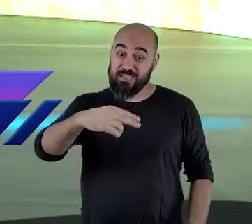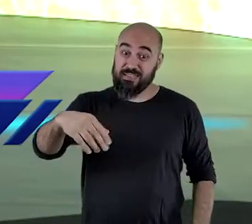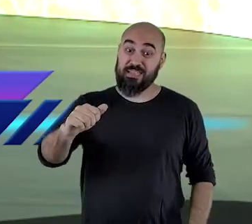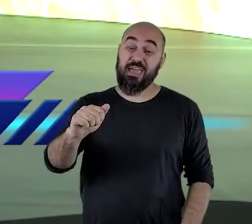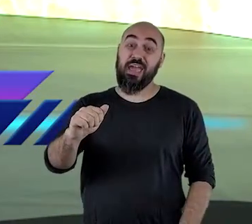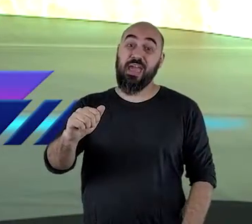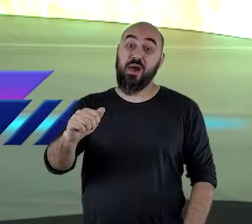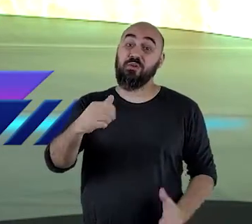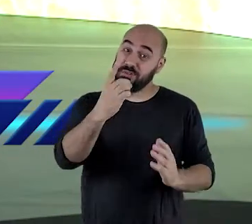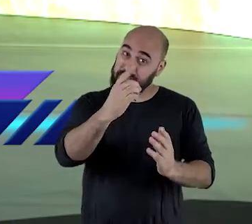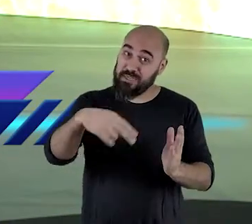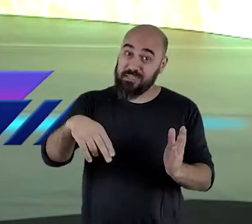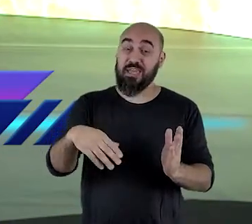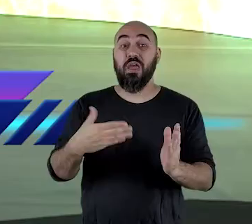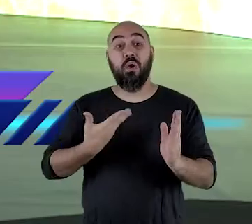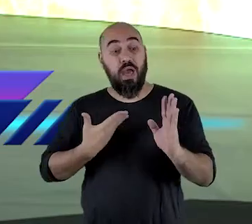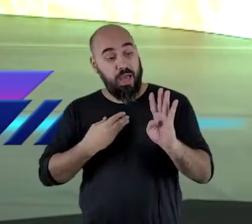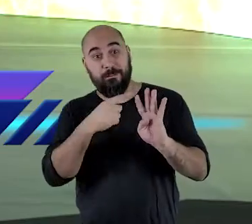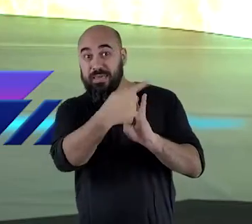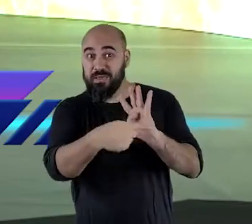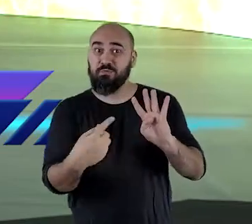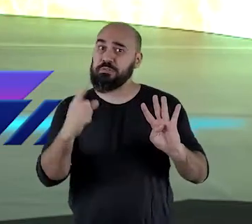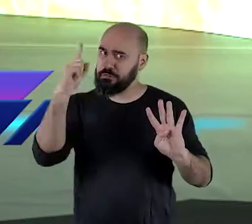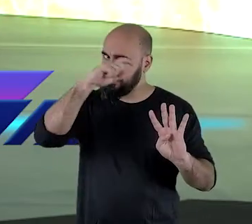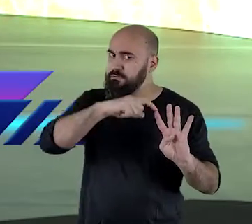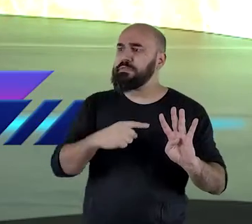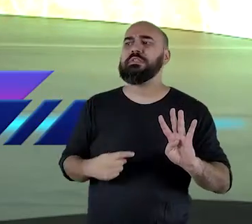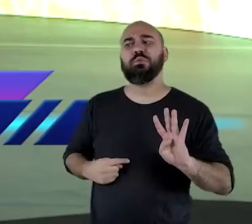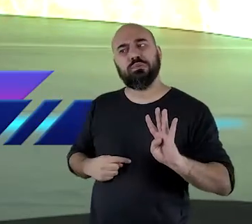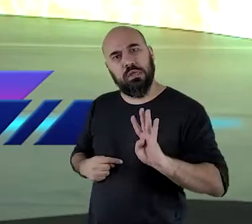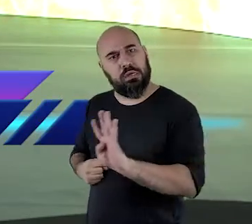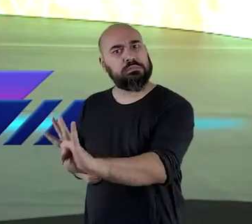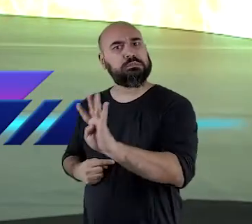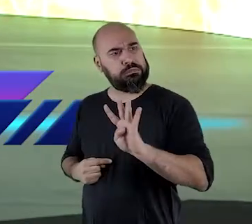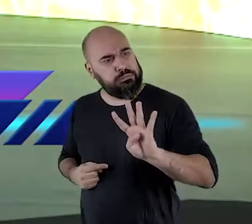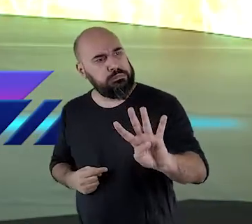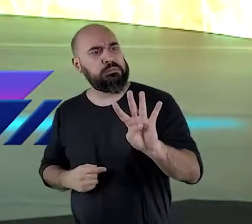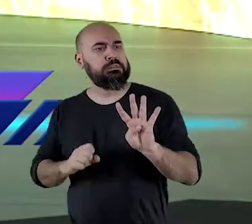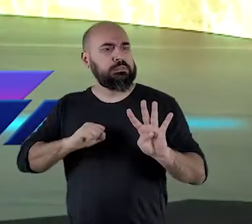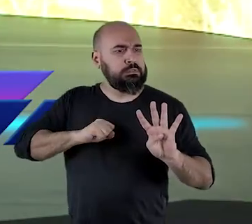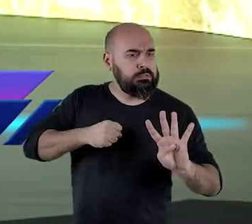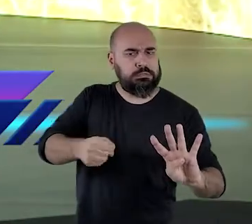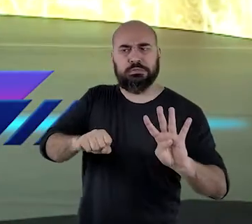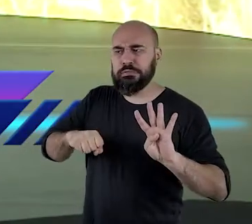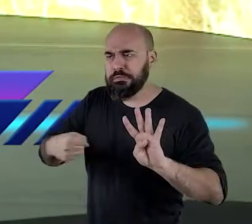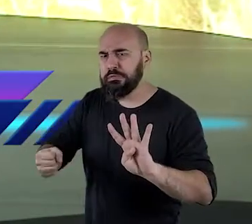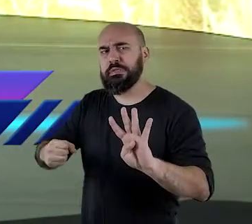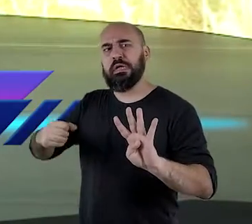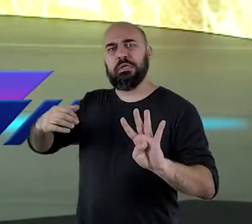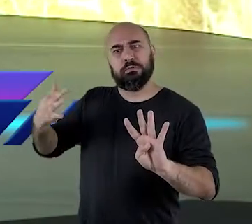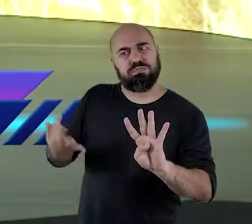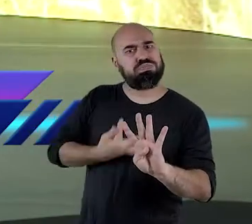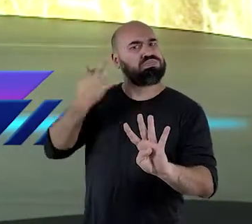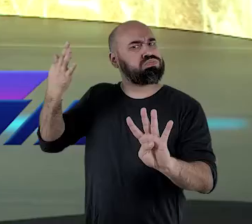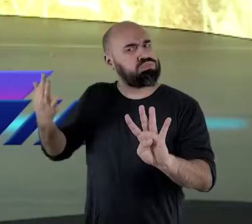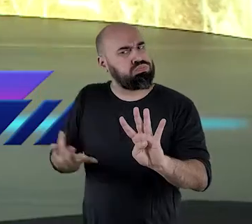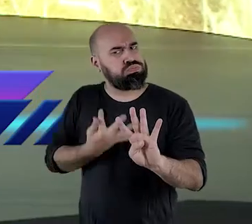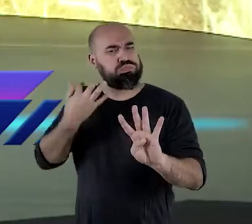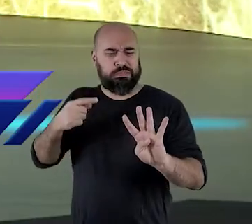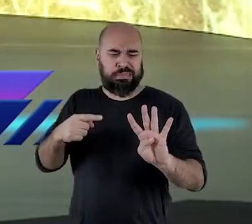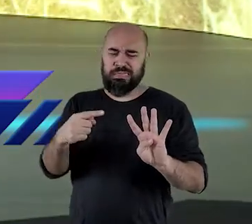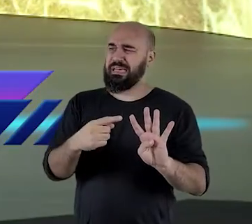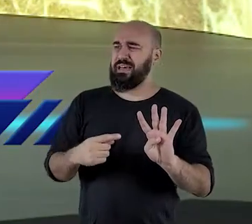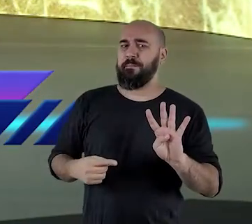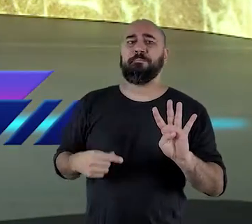amigos passaram pelas mais difíceis e duras provas, resistiram a todas elas. As forças